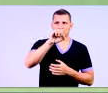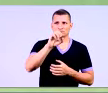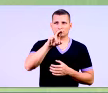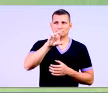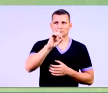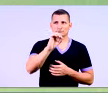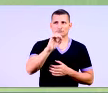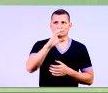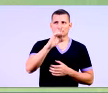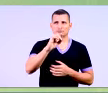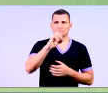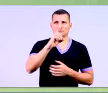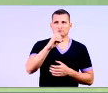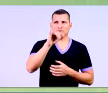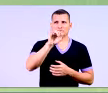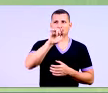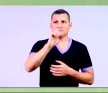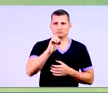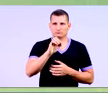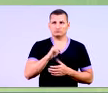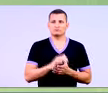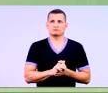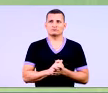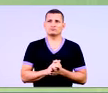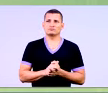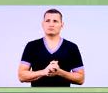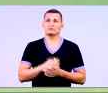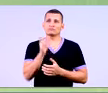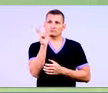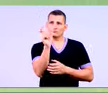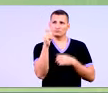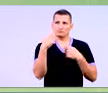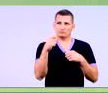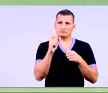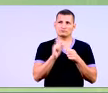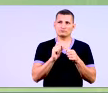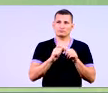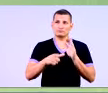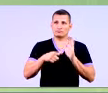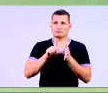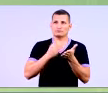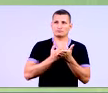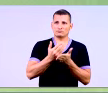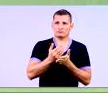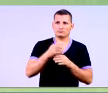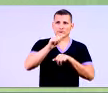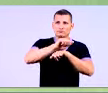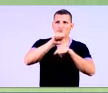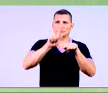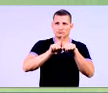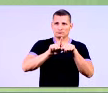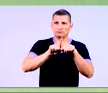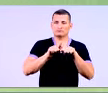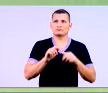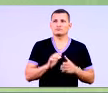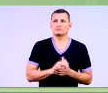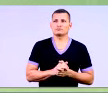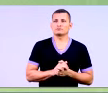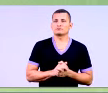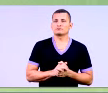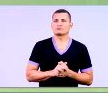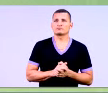pseudo ocorre a declaração da variável deve ser feita antes de iniciar um algoritmo antes a